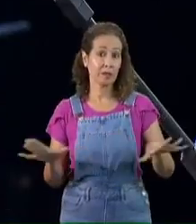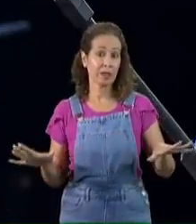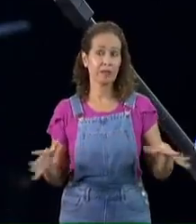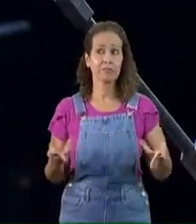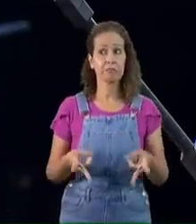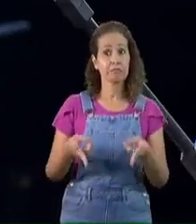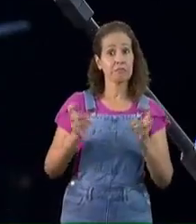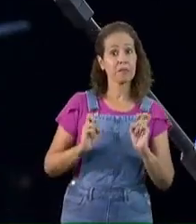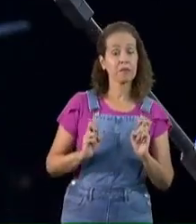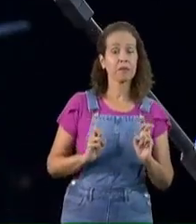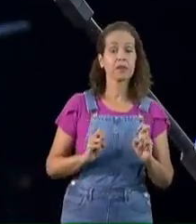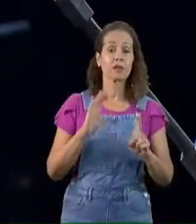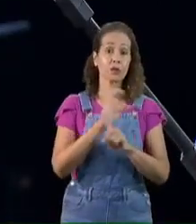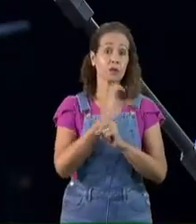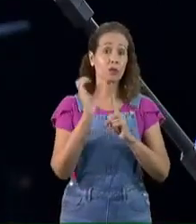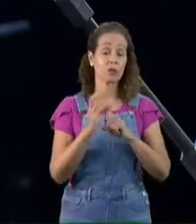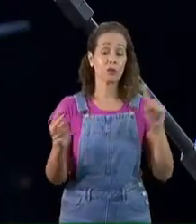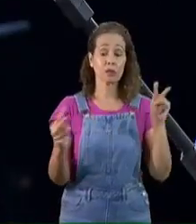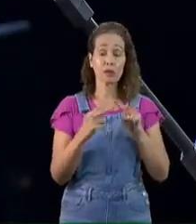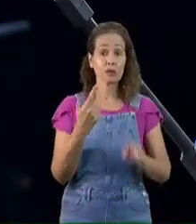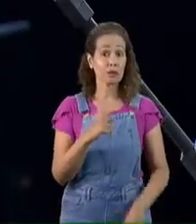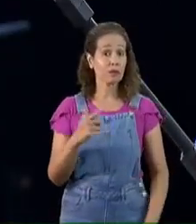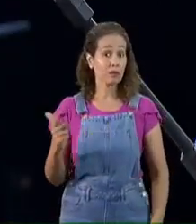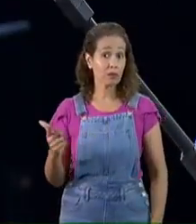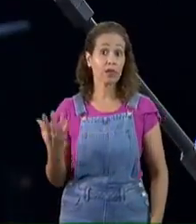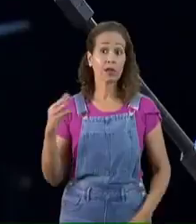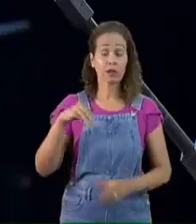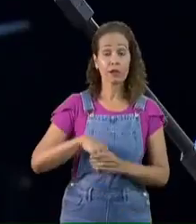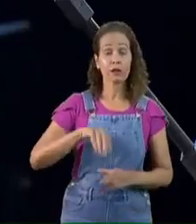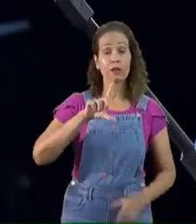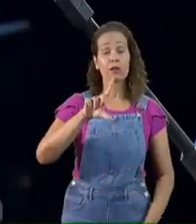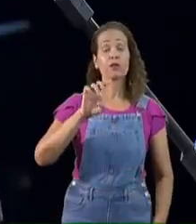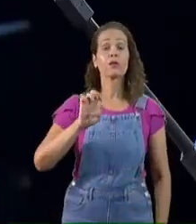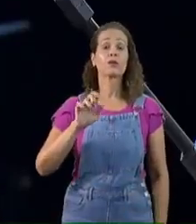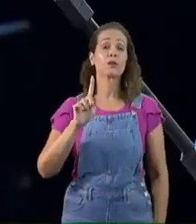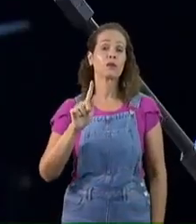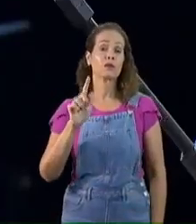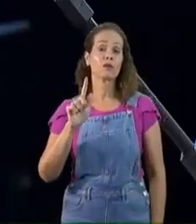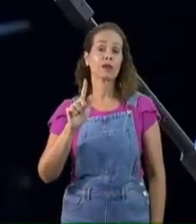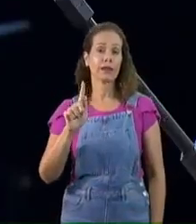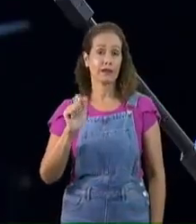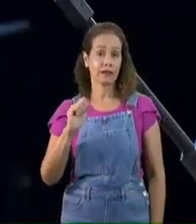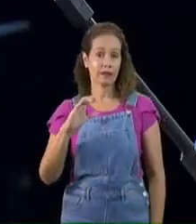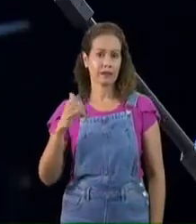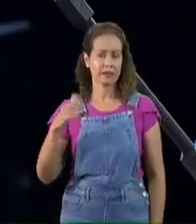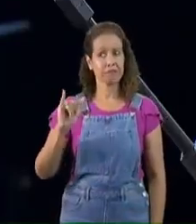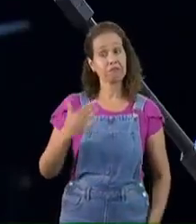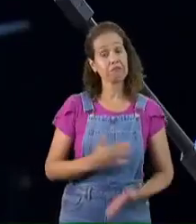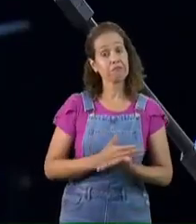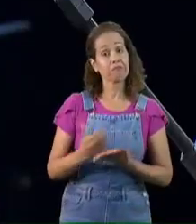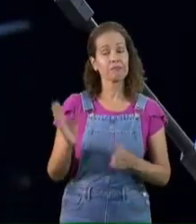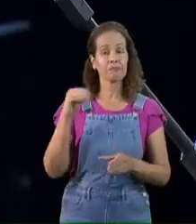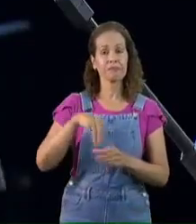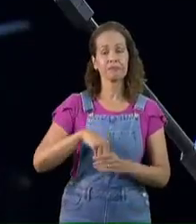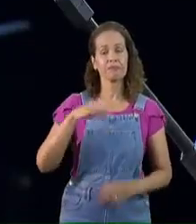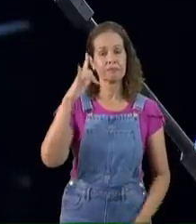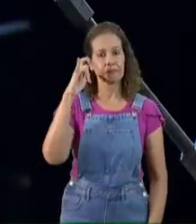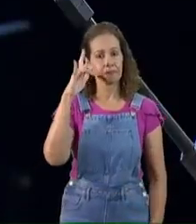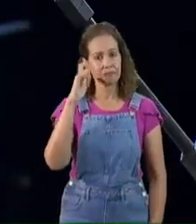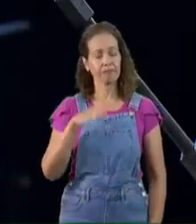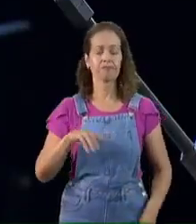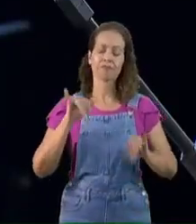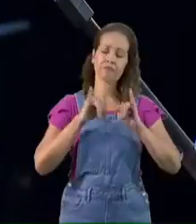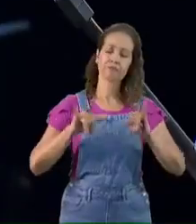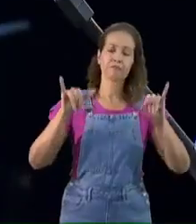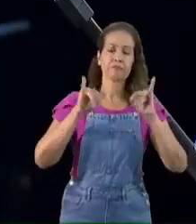o Kids, dentro do Legacy. E a gente falou, vamos começar no Instagram, vamos começar de algum jeito. E a gente começou a fazer algumas transmissões no